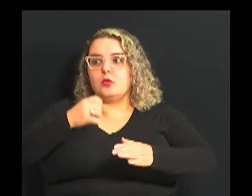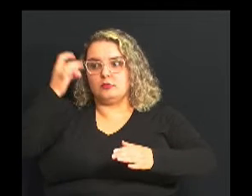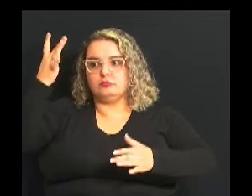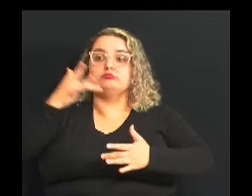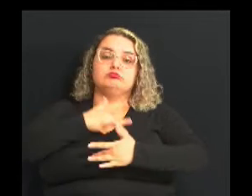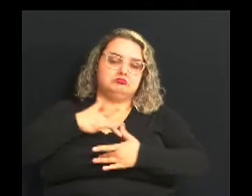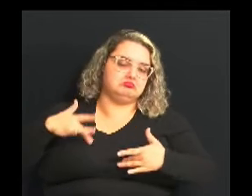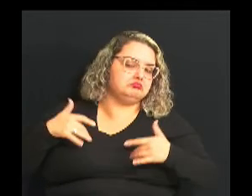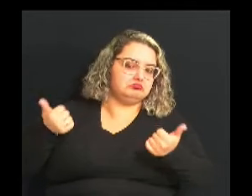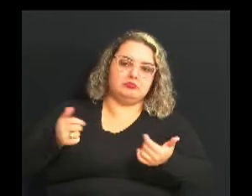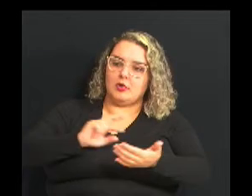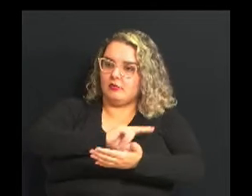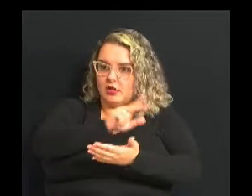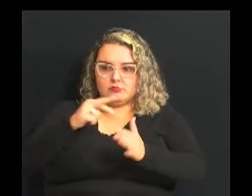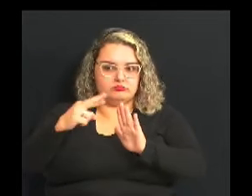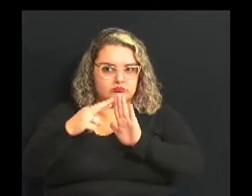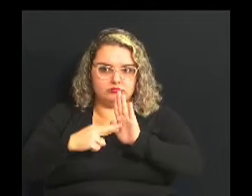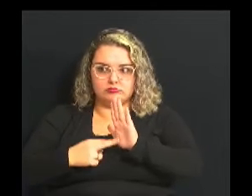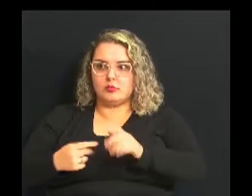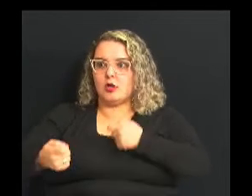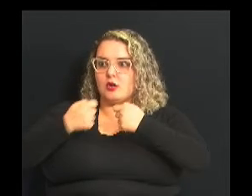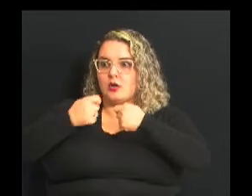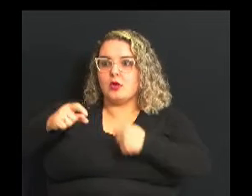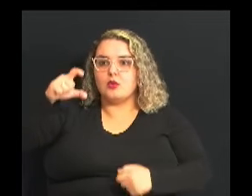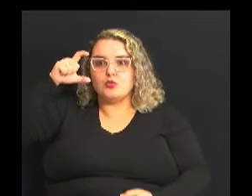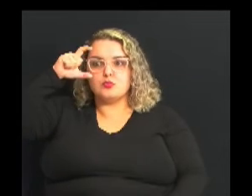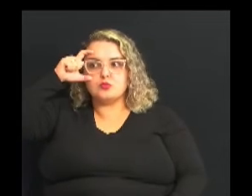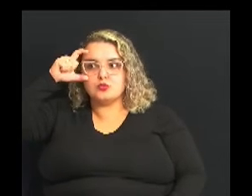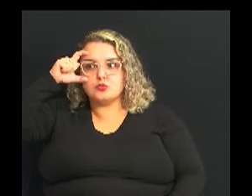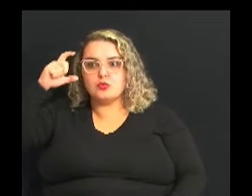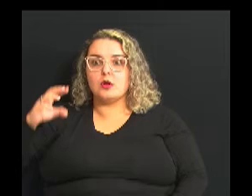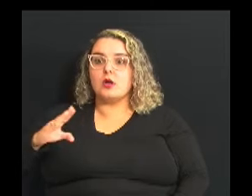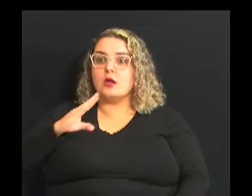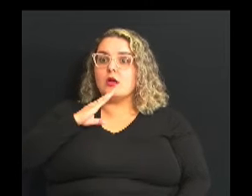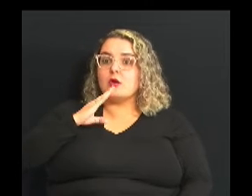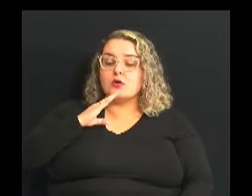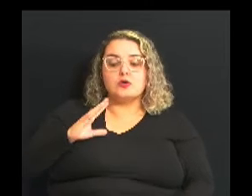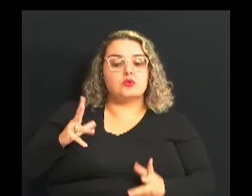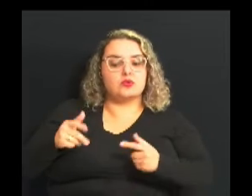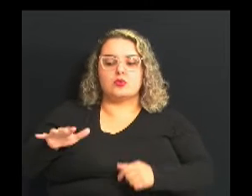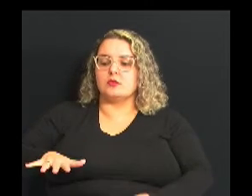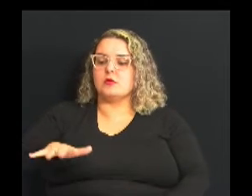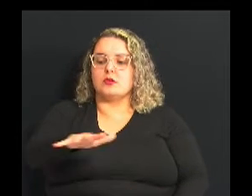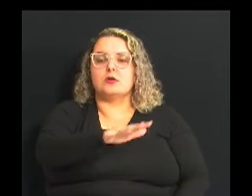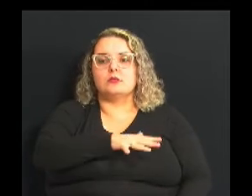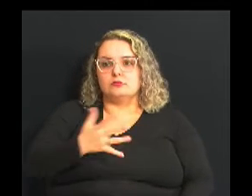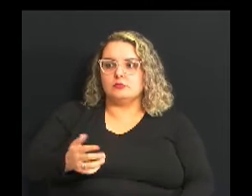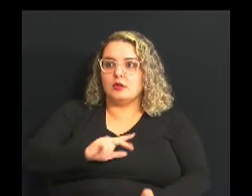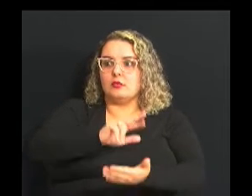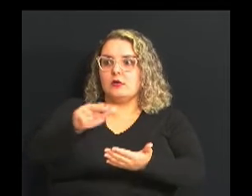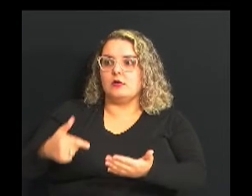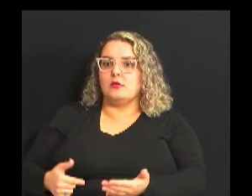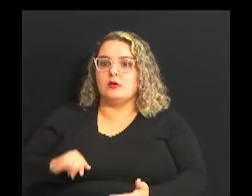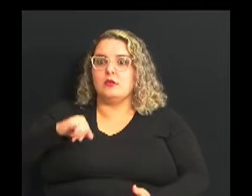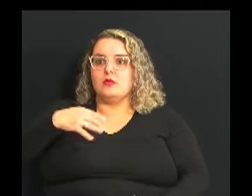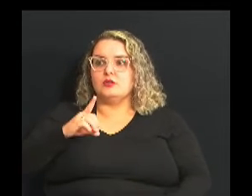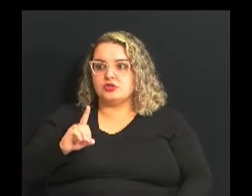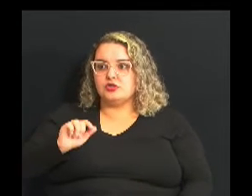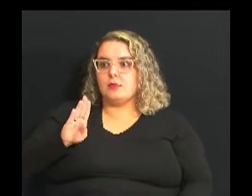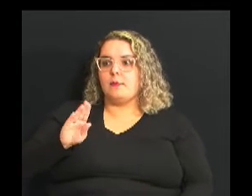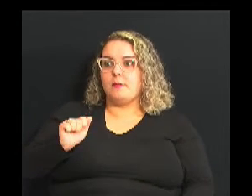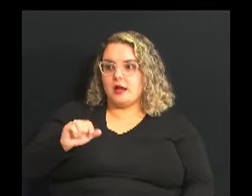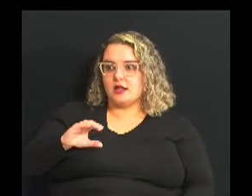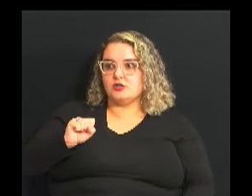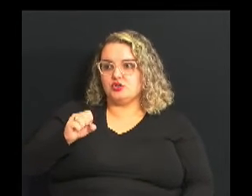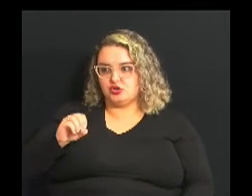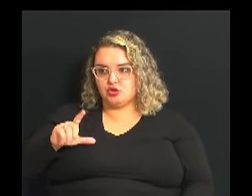saudáveis, etc. O nosso repórter, o Michel, ele é reconhecido em várias regiões. E ele foi recentemente no Jardim Bassoli, por exemplo, né? Para quem